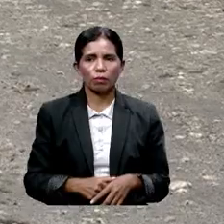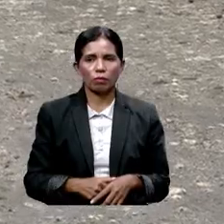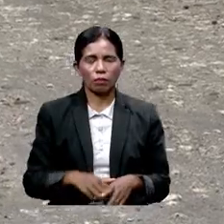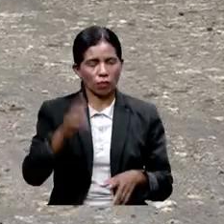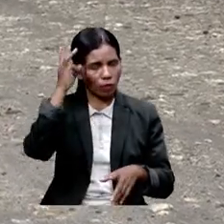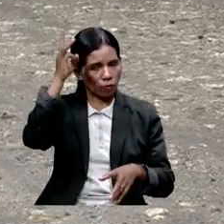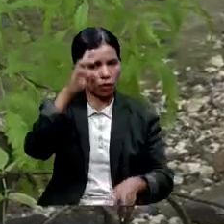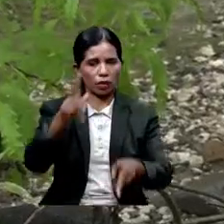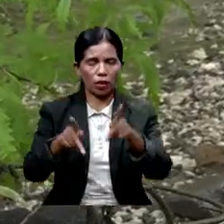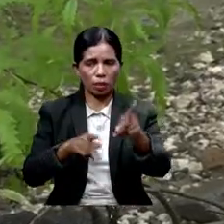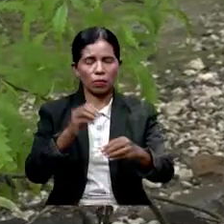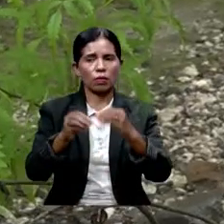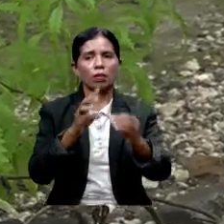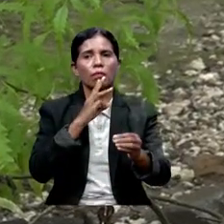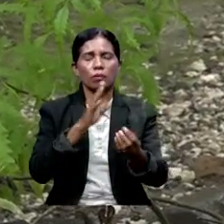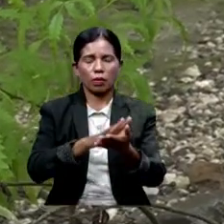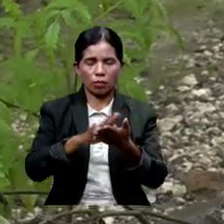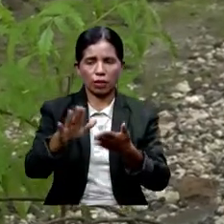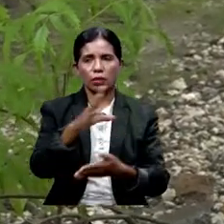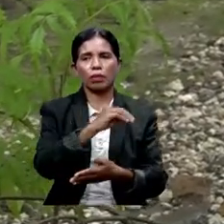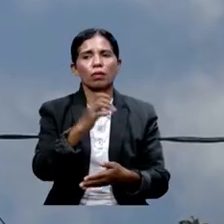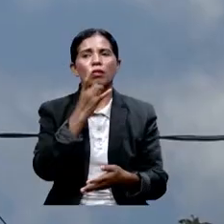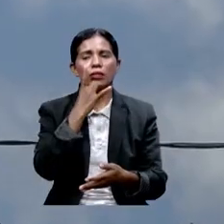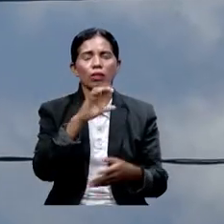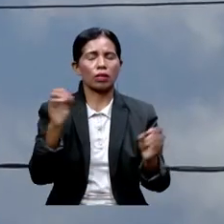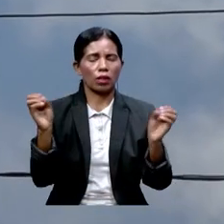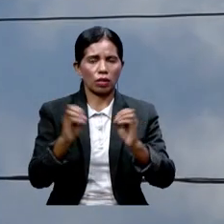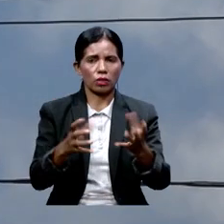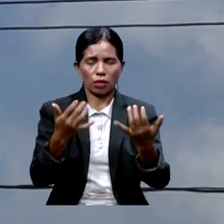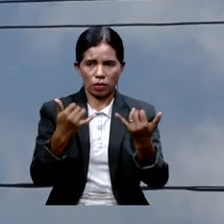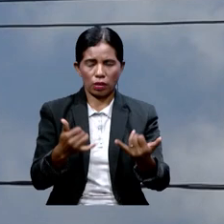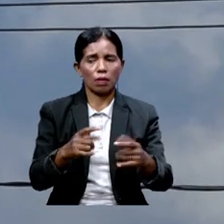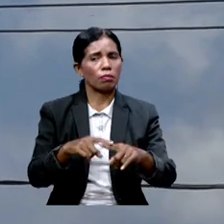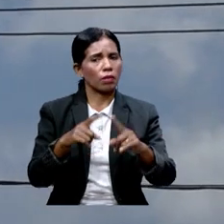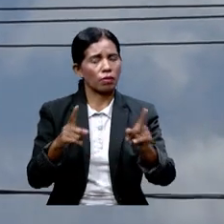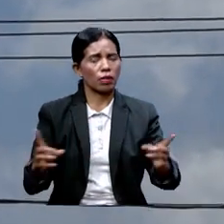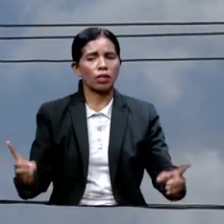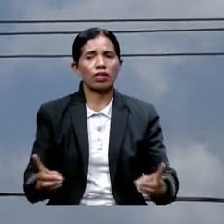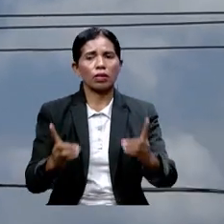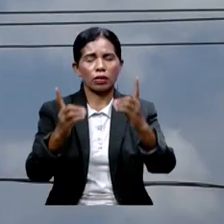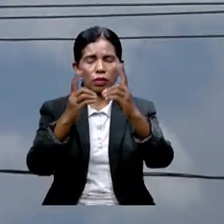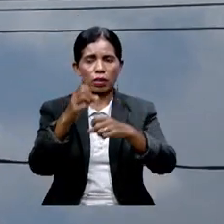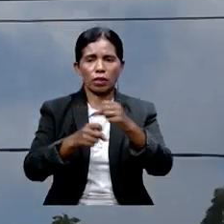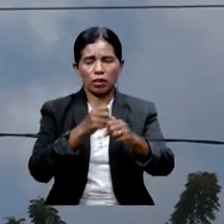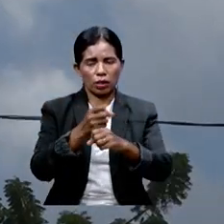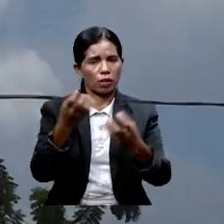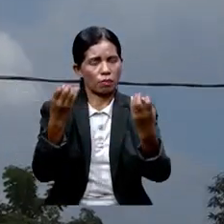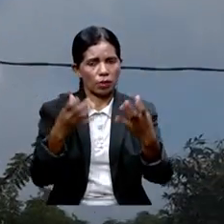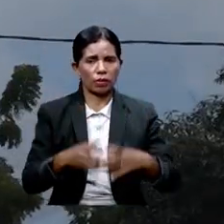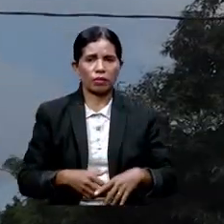Preocupação comunidade quando bebemos no eletricidade ne la os foi na acontece, mas bem em frente durante tina baracona.